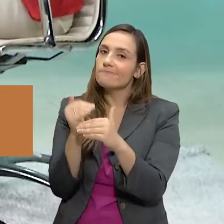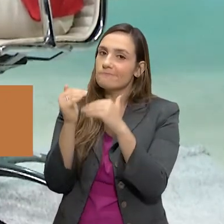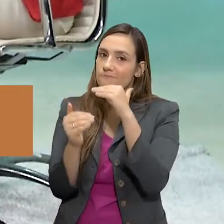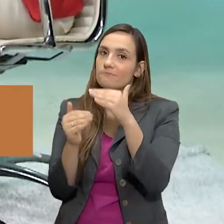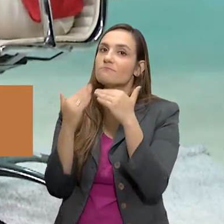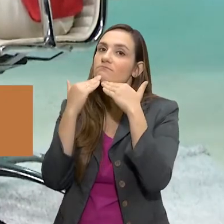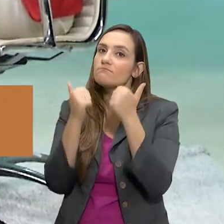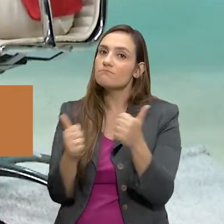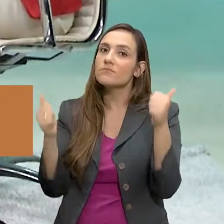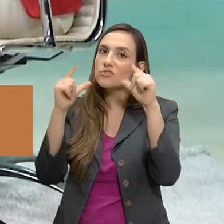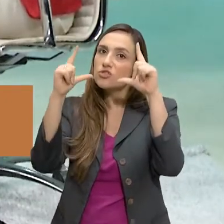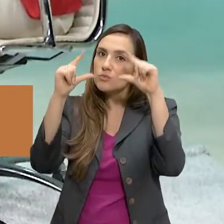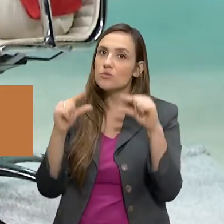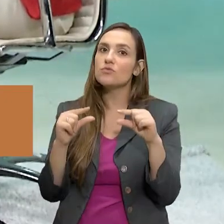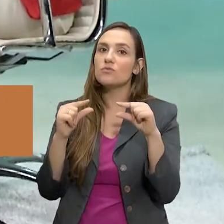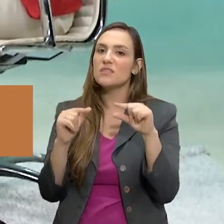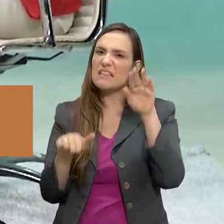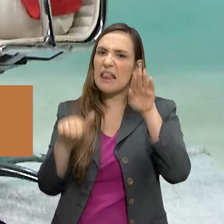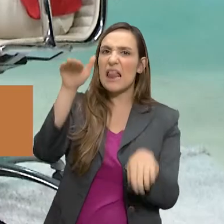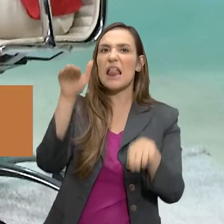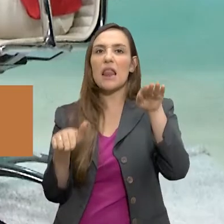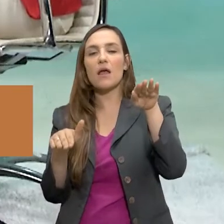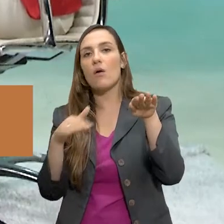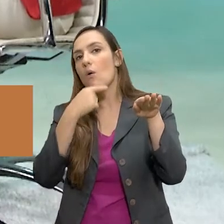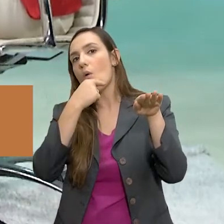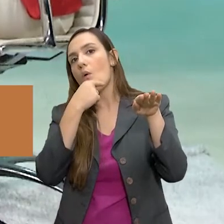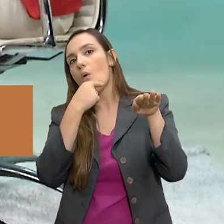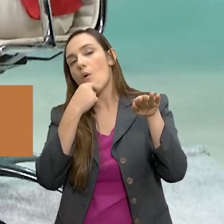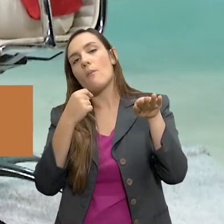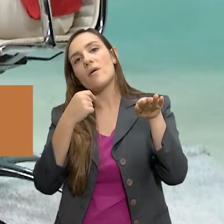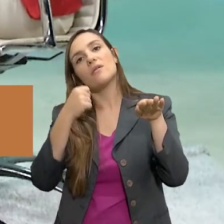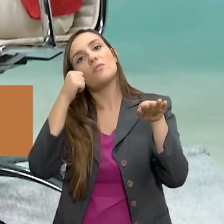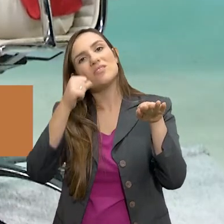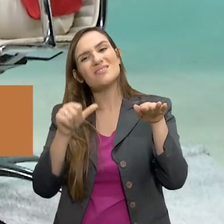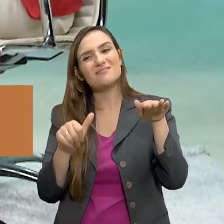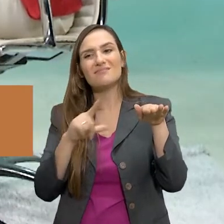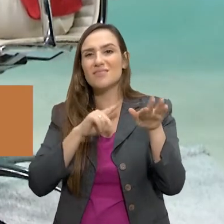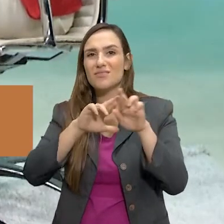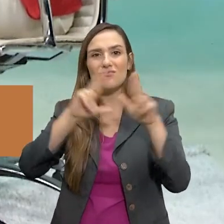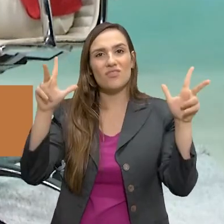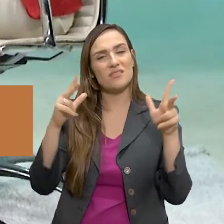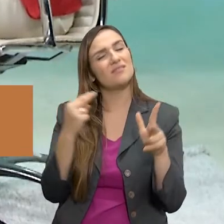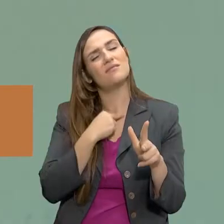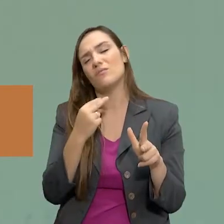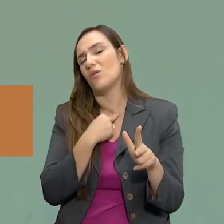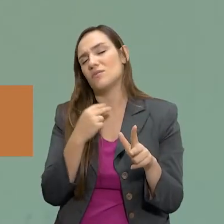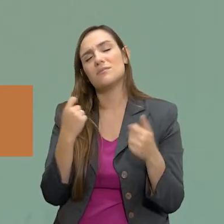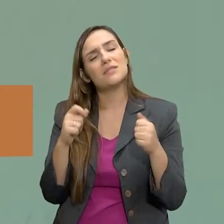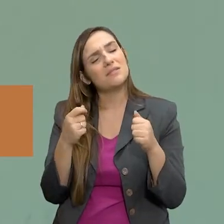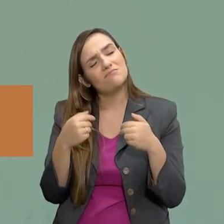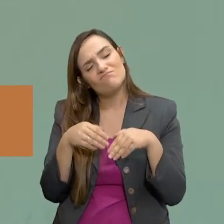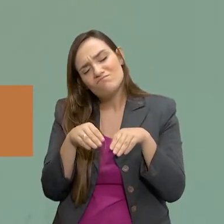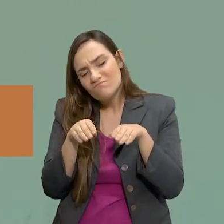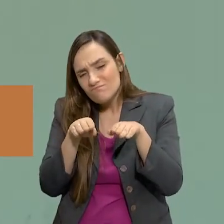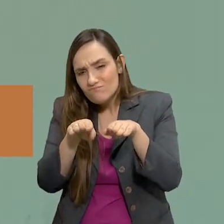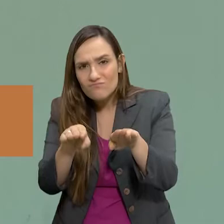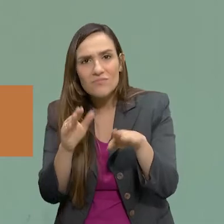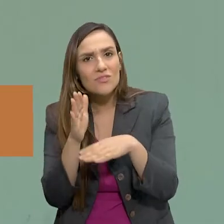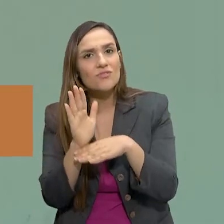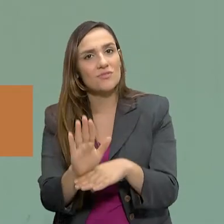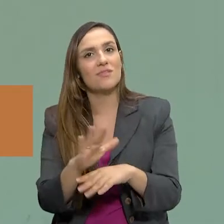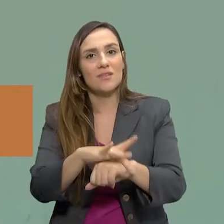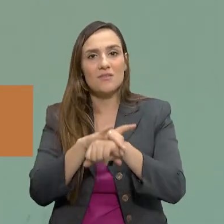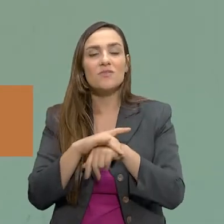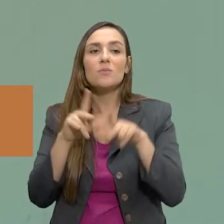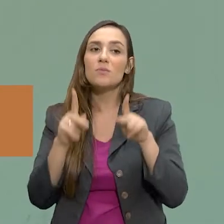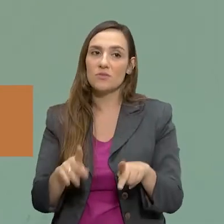aí para pelo menos amenizar essa desigualdade tão grande que ainda existe, entre homens e mulheres. A gente tem que dar uma